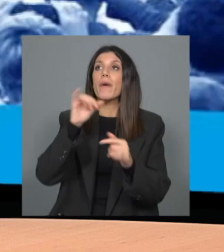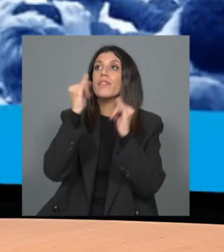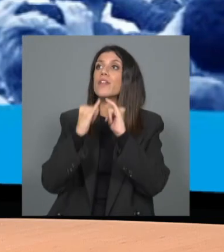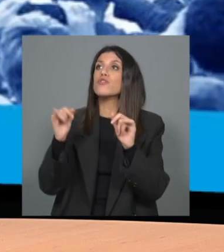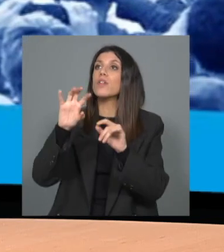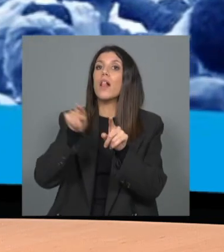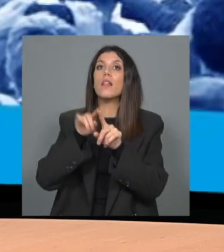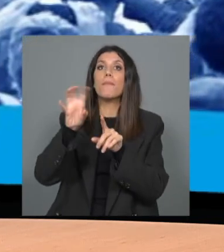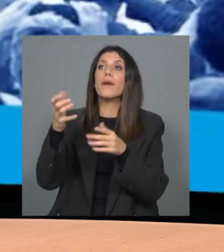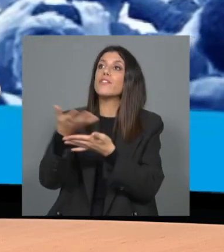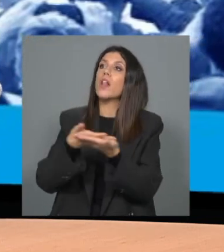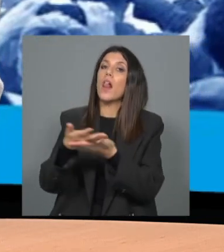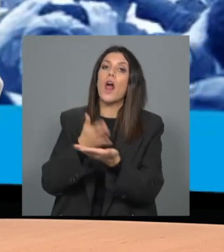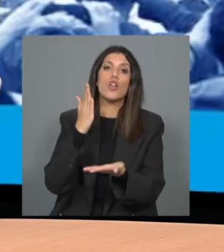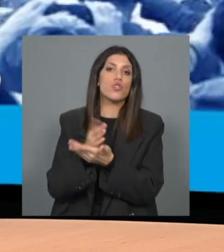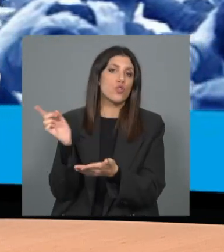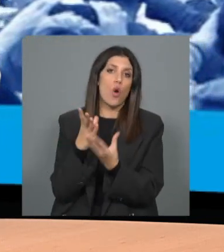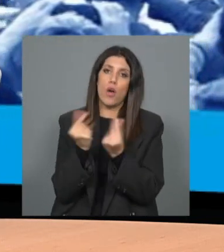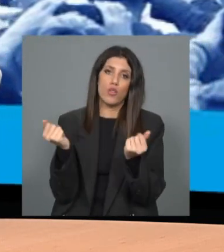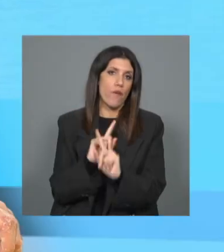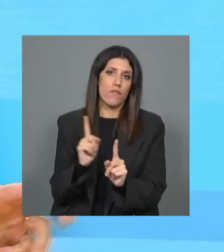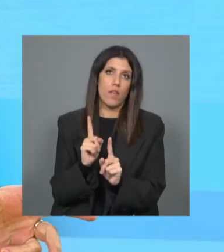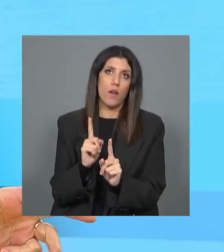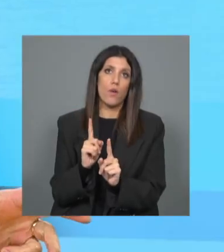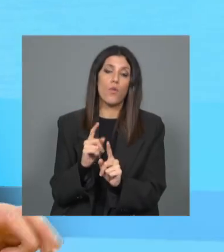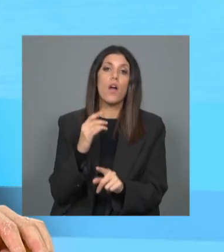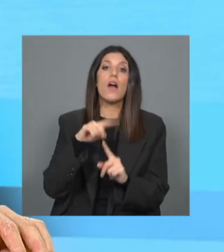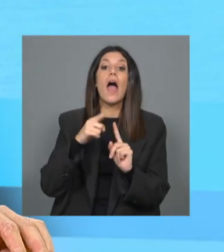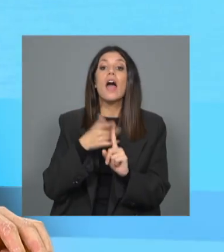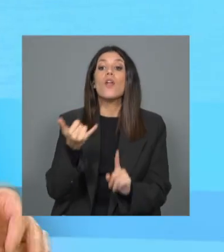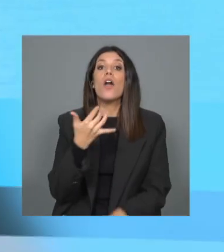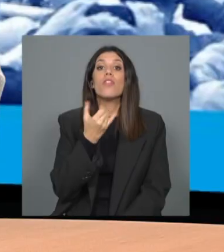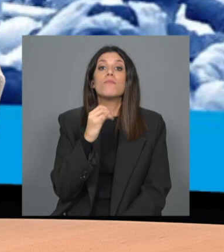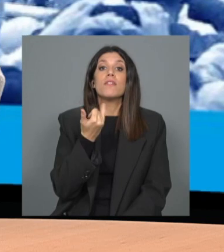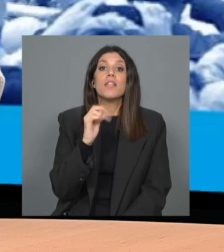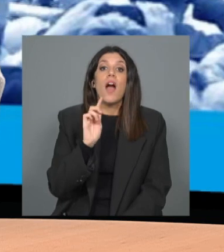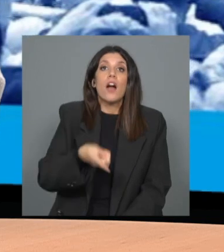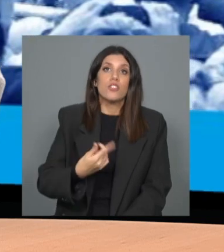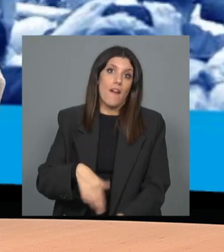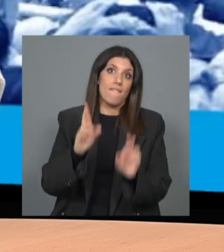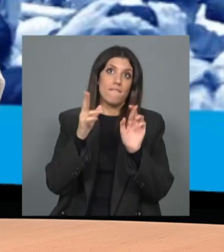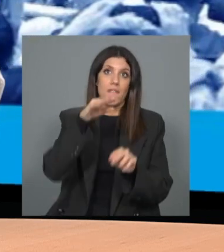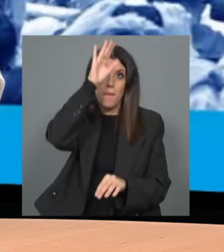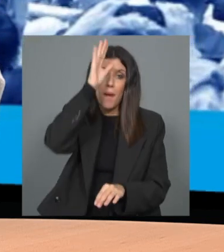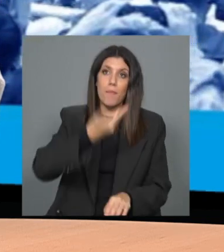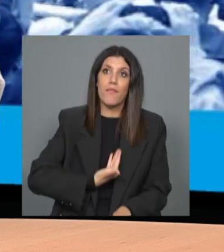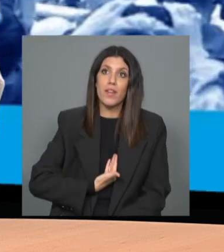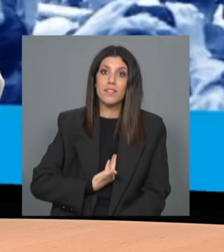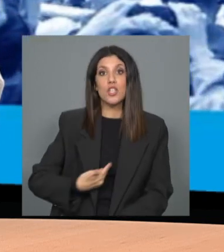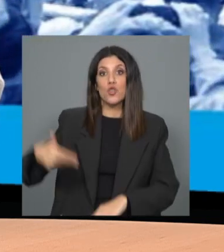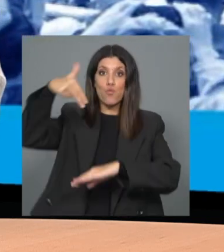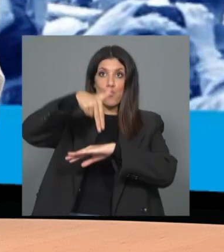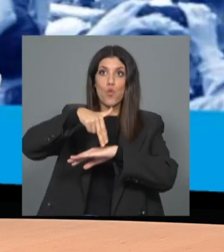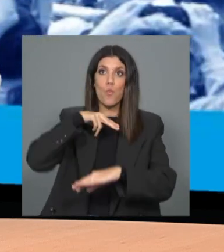de ser um movimento de fundo. O que esperar para 2023? Nós, acima de tudo, esperamos que o Papa Francisco esteja cá em Portugal,